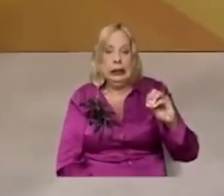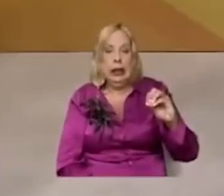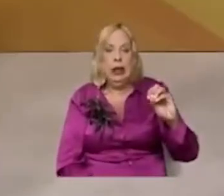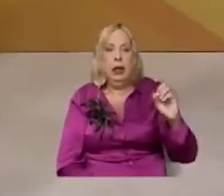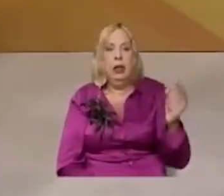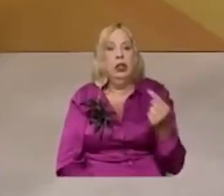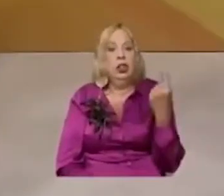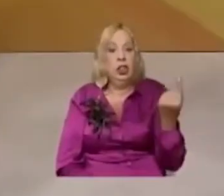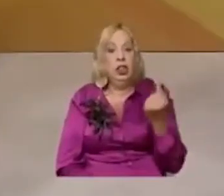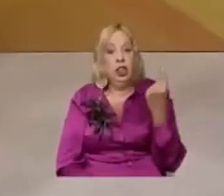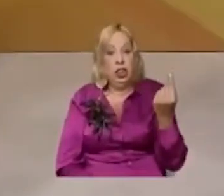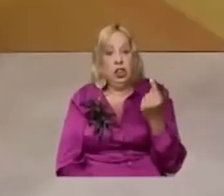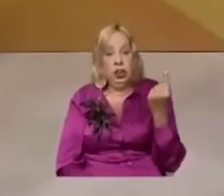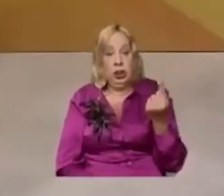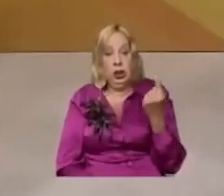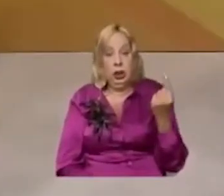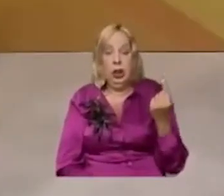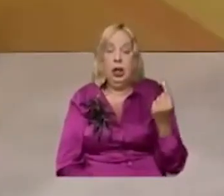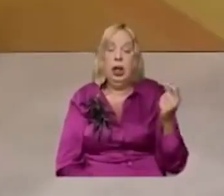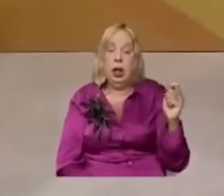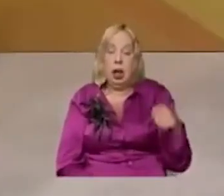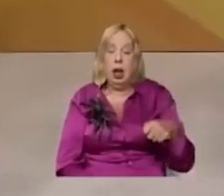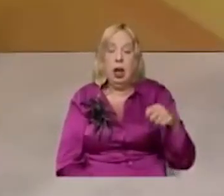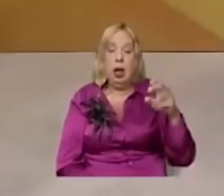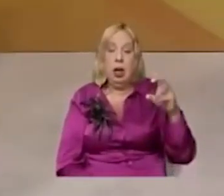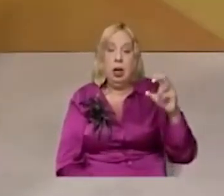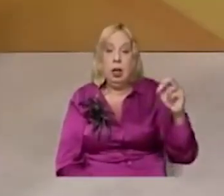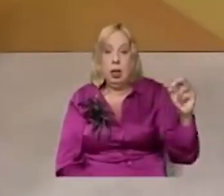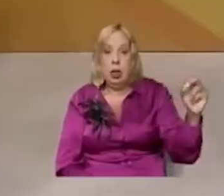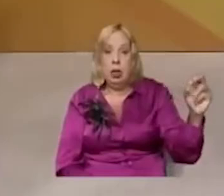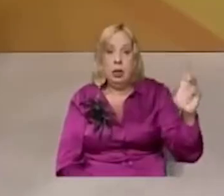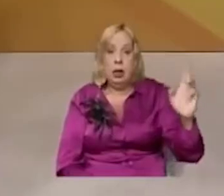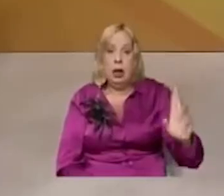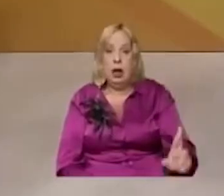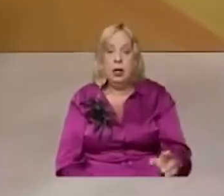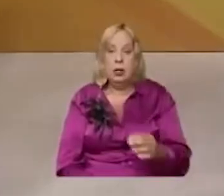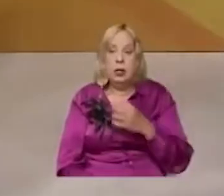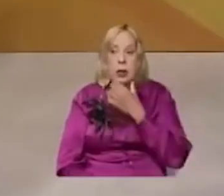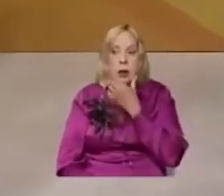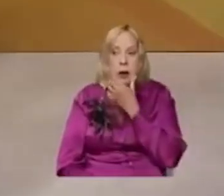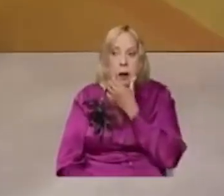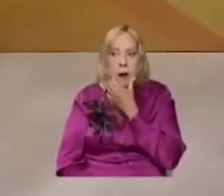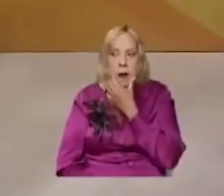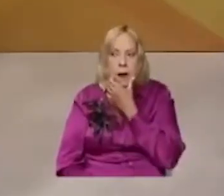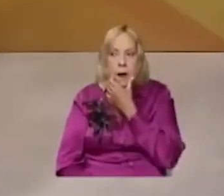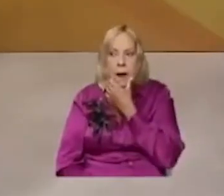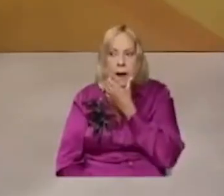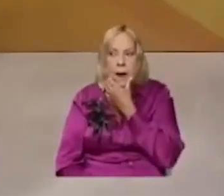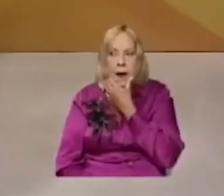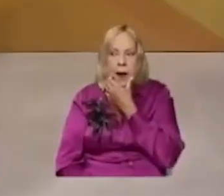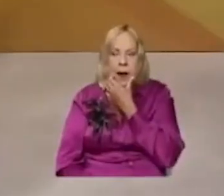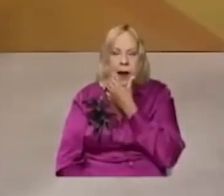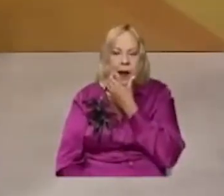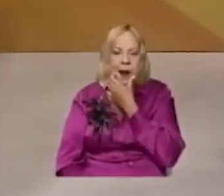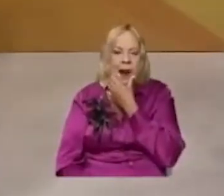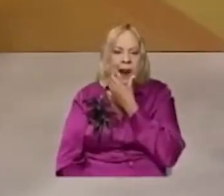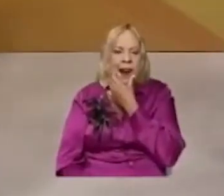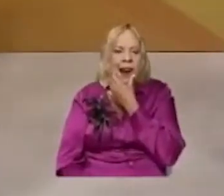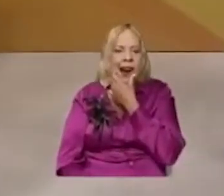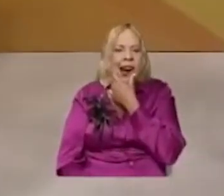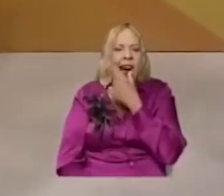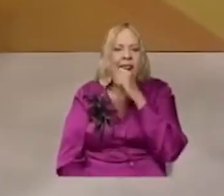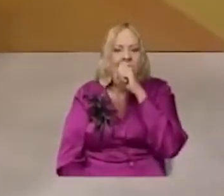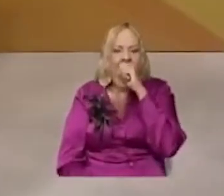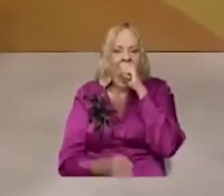ali, naquele giro aleatório lá. 30 prêmios de R$ 500 e os das bolinhas, 5, 6, 7, 100 mil reais. São Pedro,